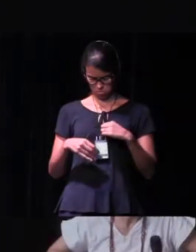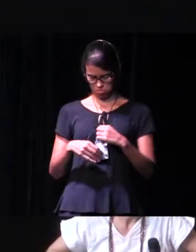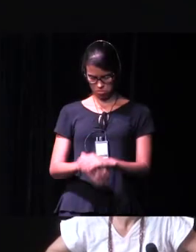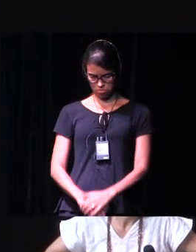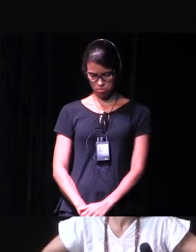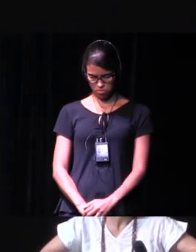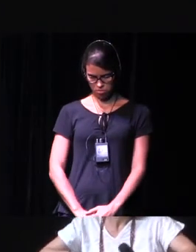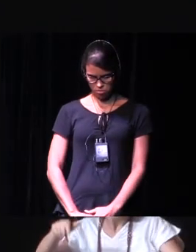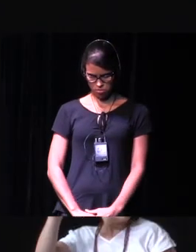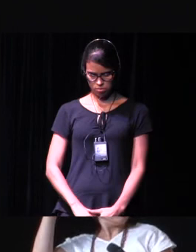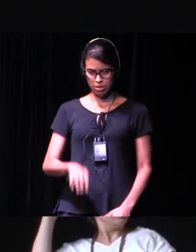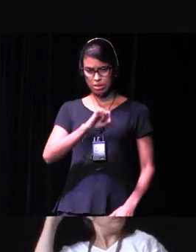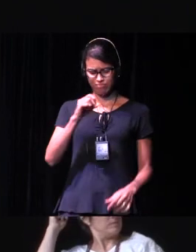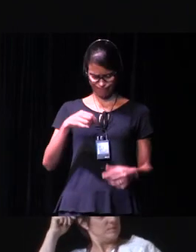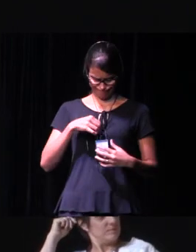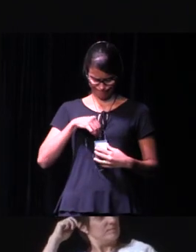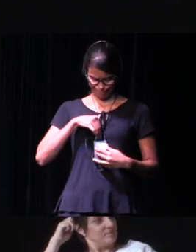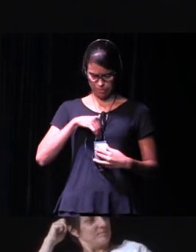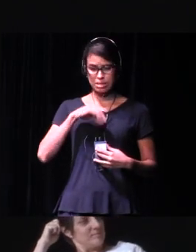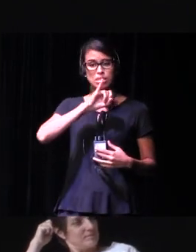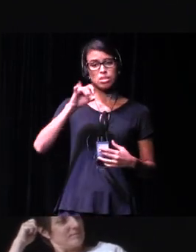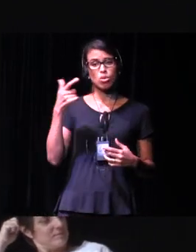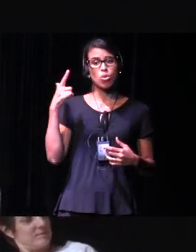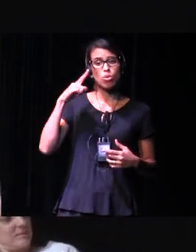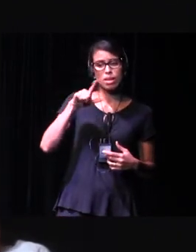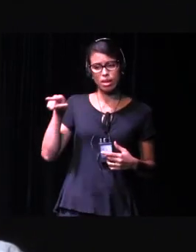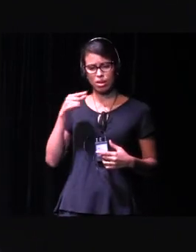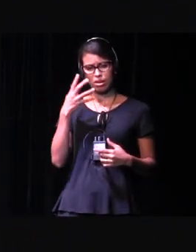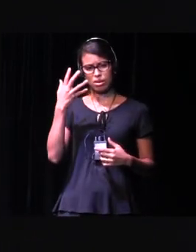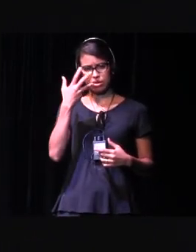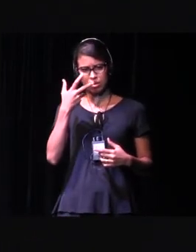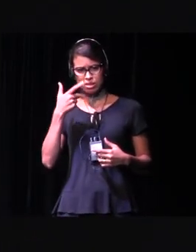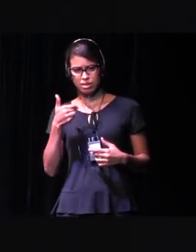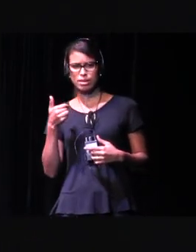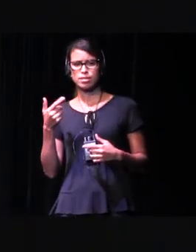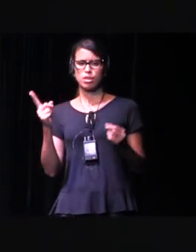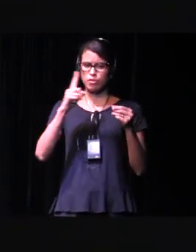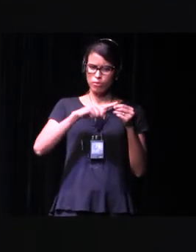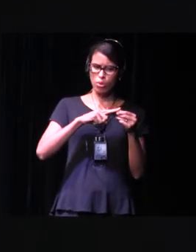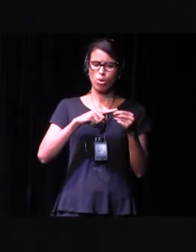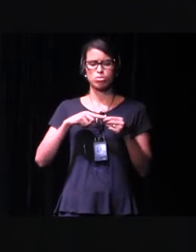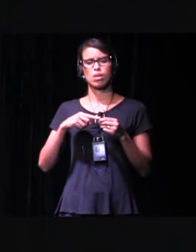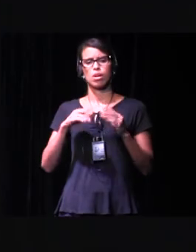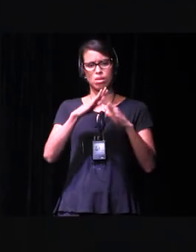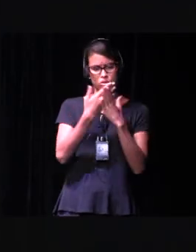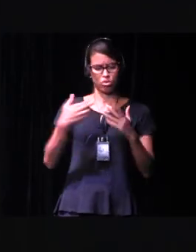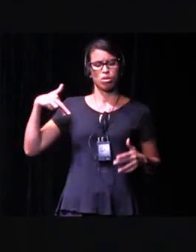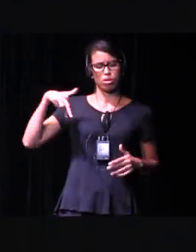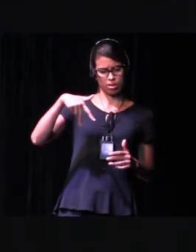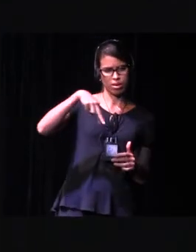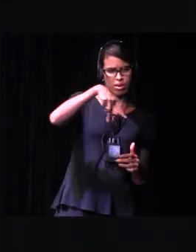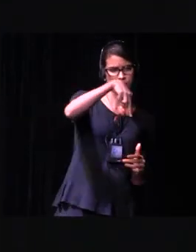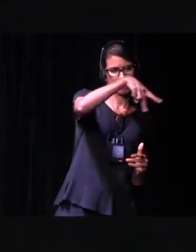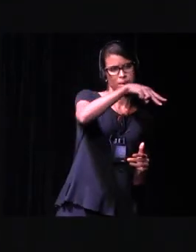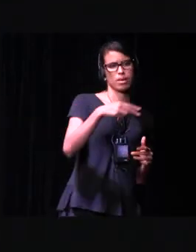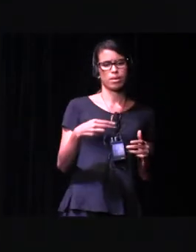Se conseguíssemos que as crianças voltassem para o colégio a pé com esses